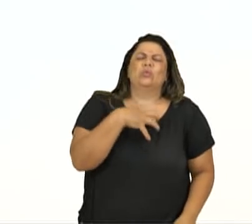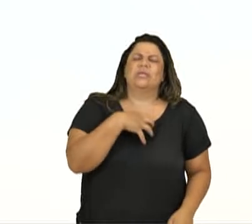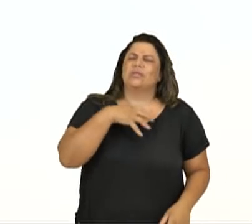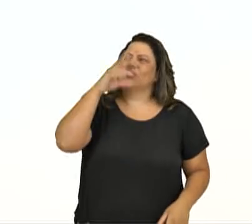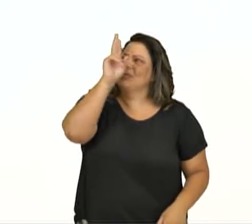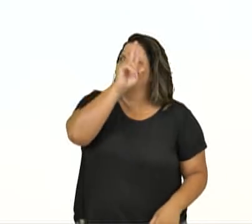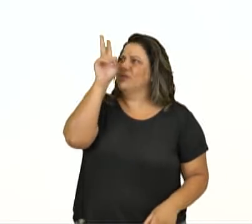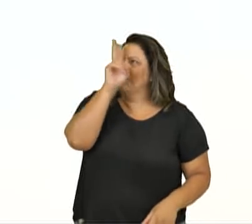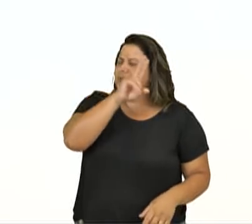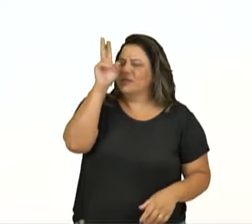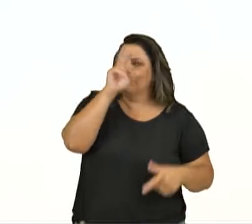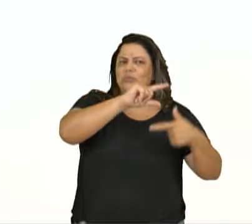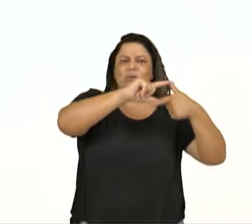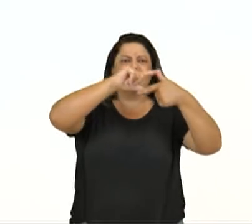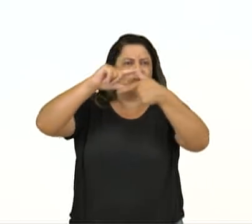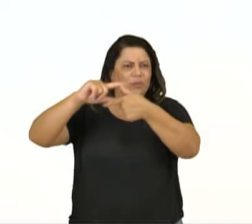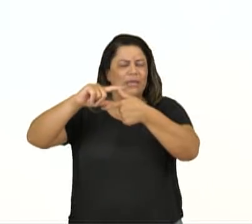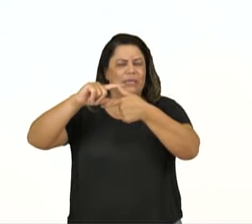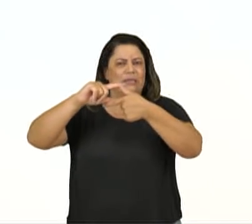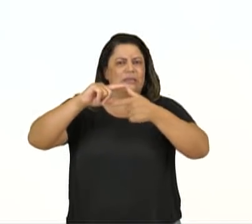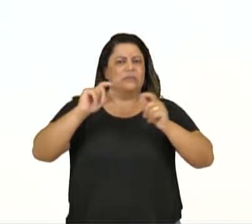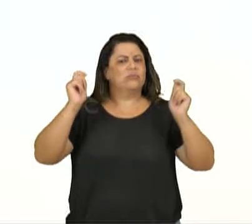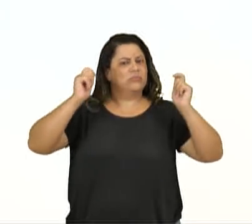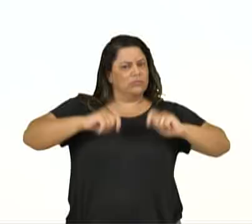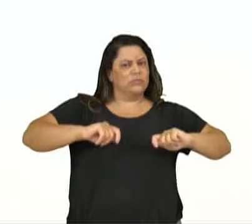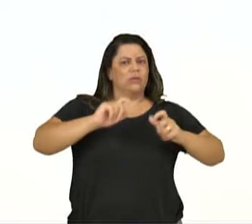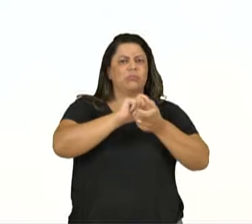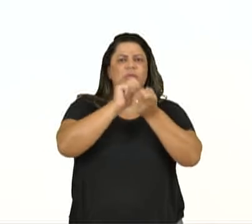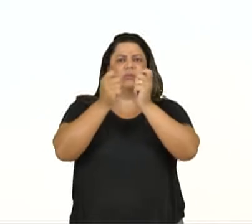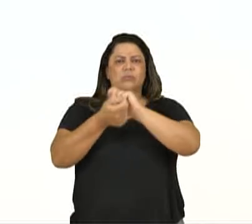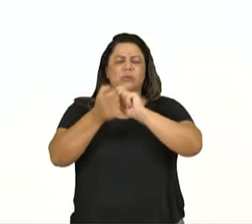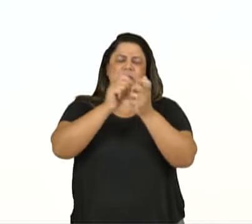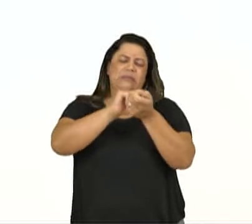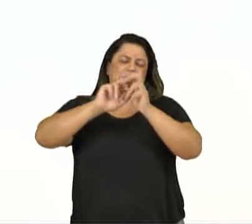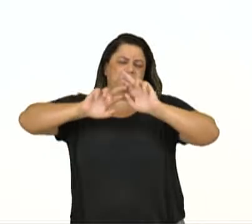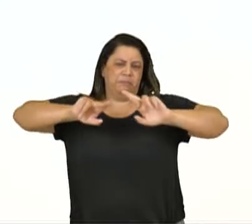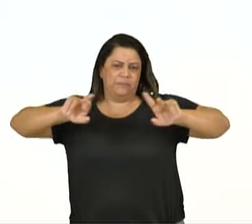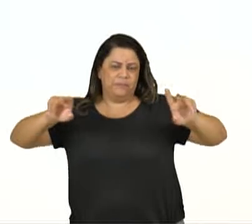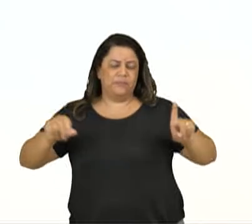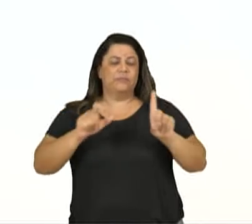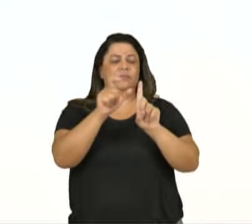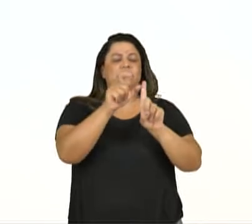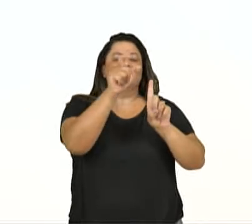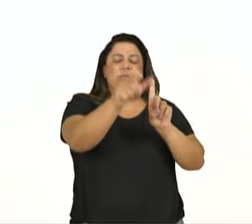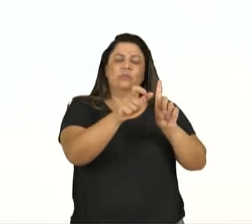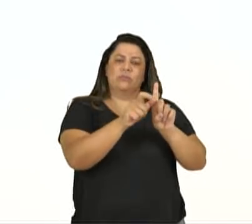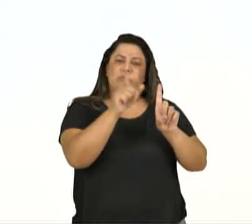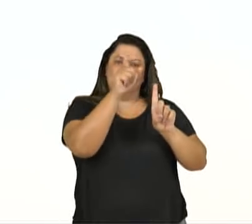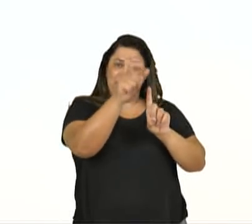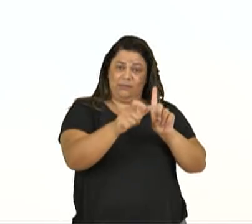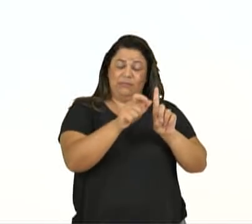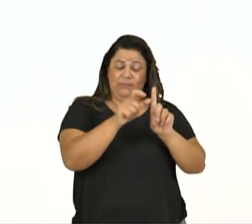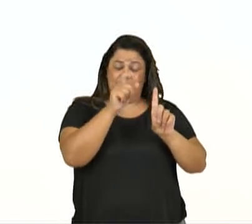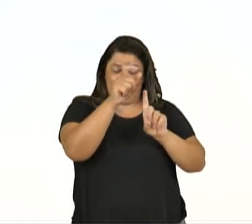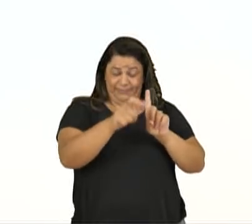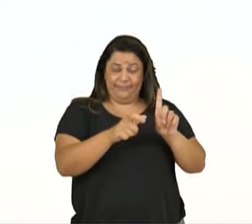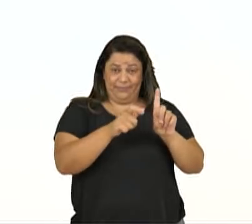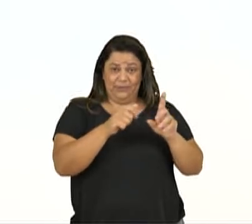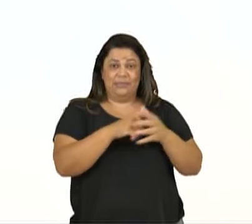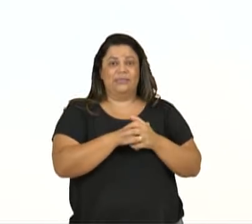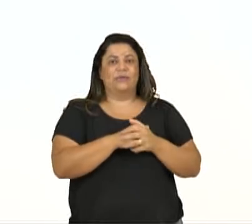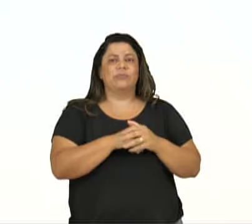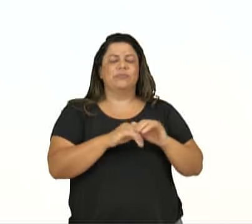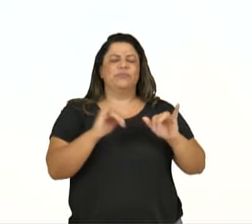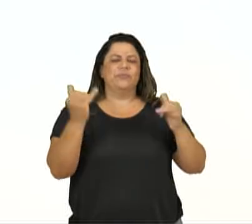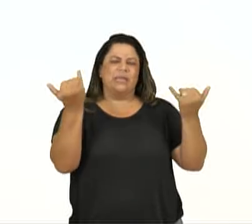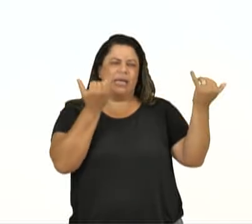em quadrinhos são produzidos pela articulação entre a linguagem não verbal, os desenhos, e a linguagem verbal, as